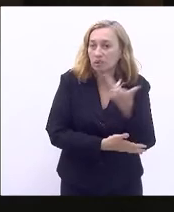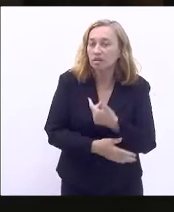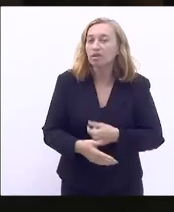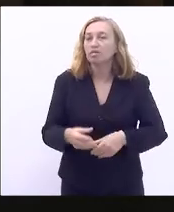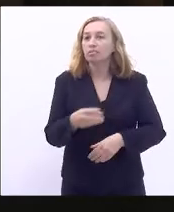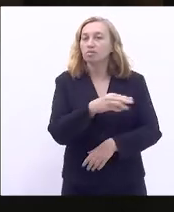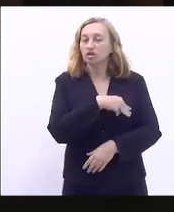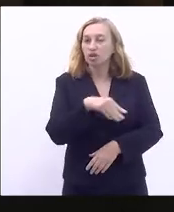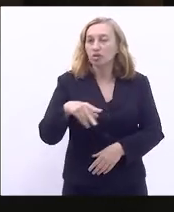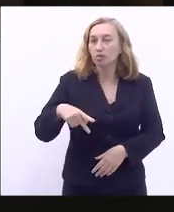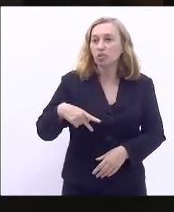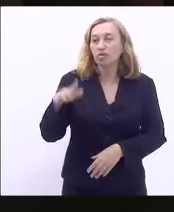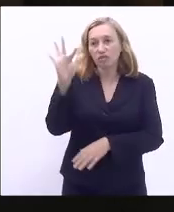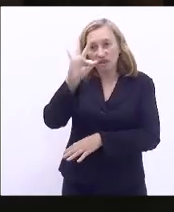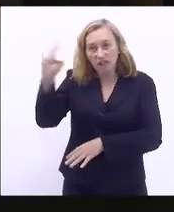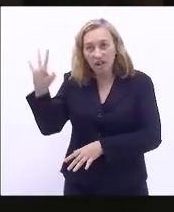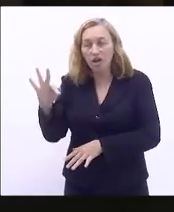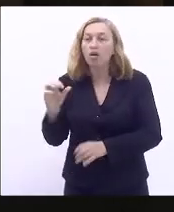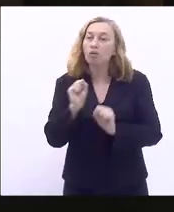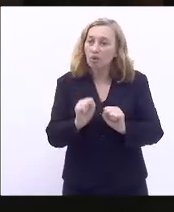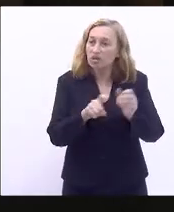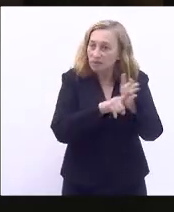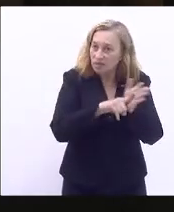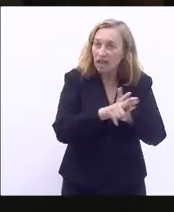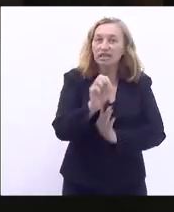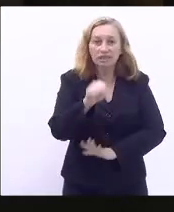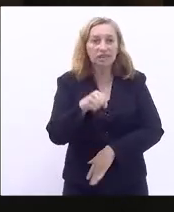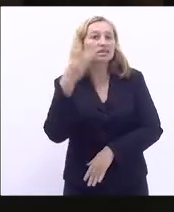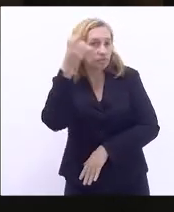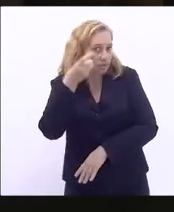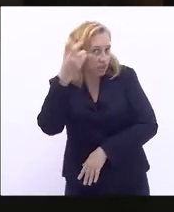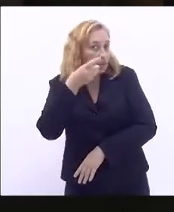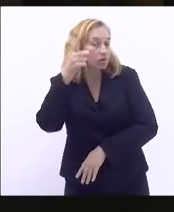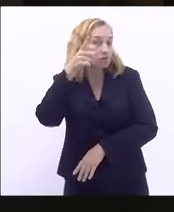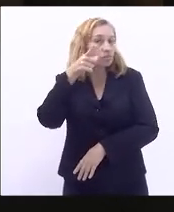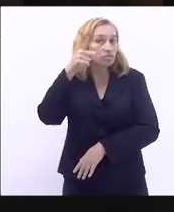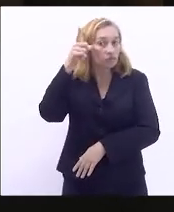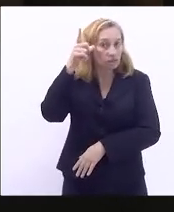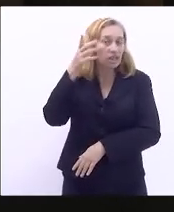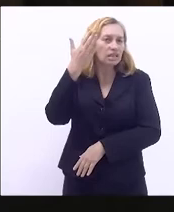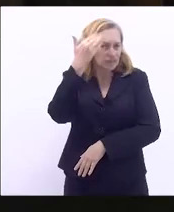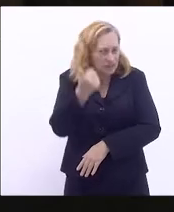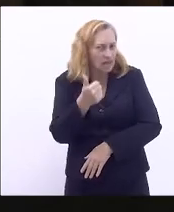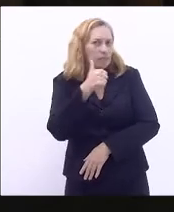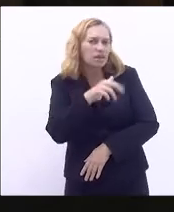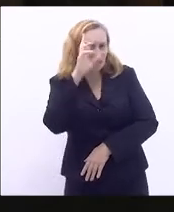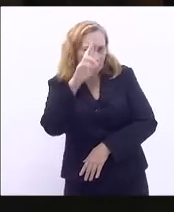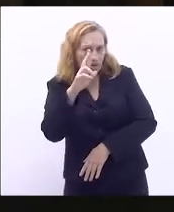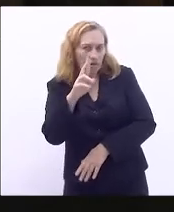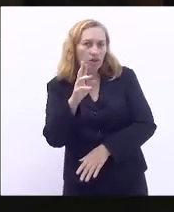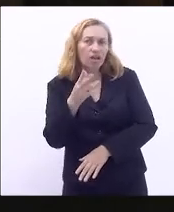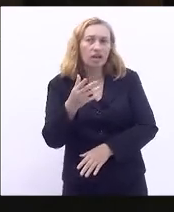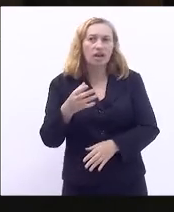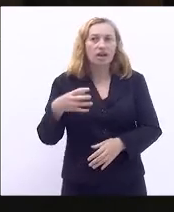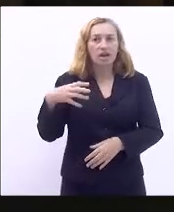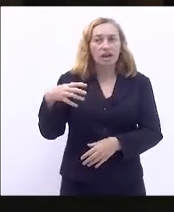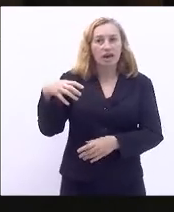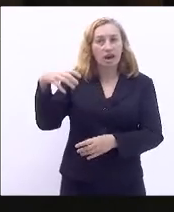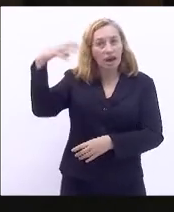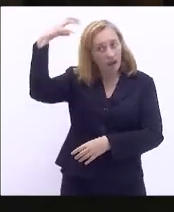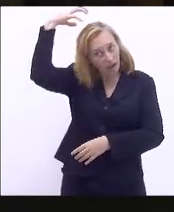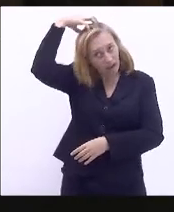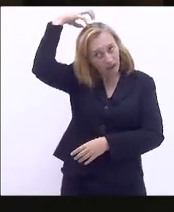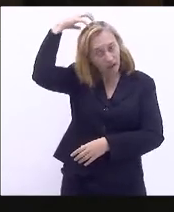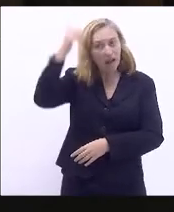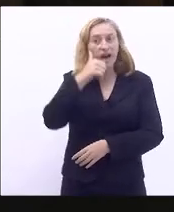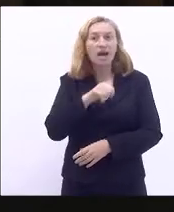Federal. É, nós podemos fiscalizar sim, deputada Lucinha. A senhora sabe que sim, a senhora é a rainha da fiscalização. Olha, é.